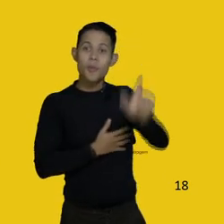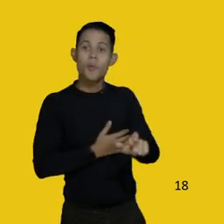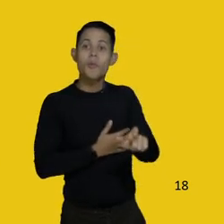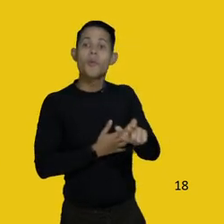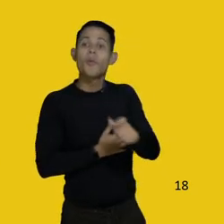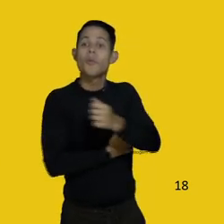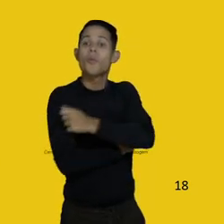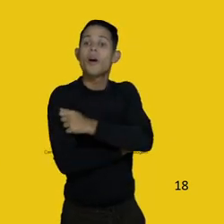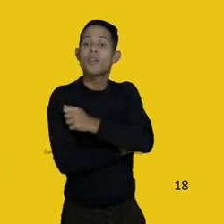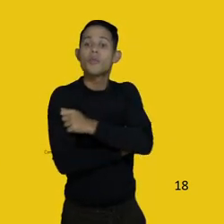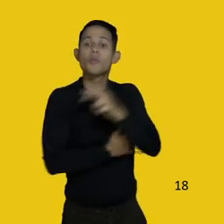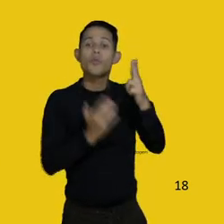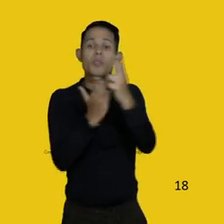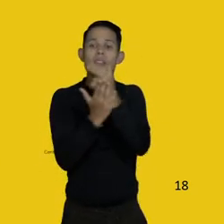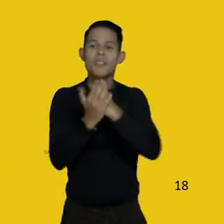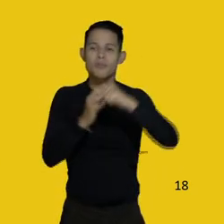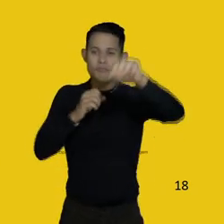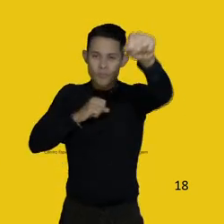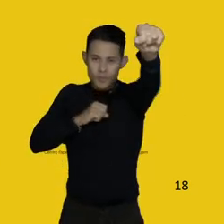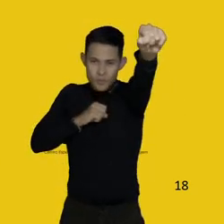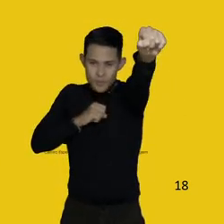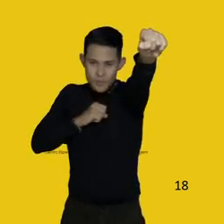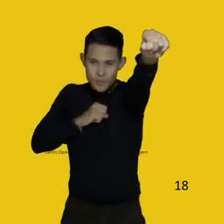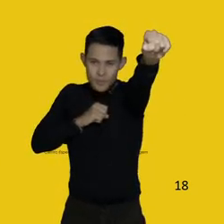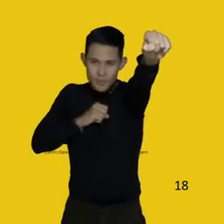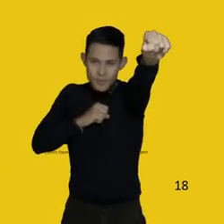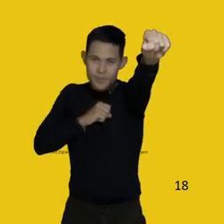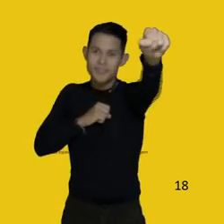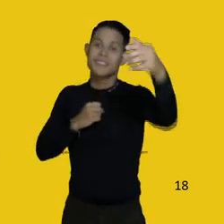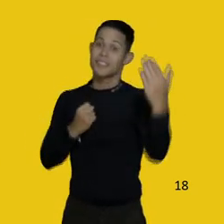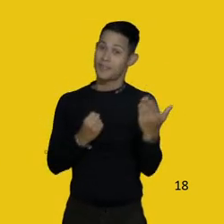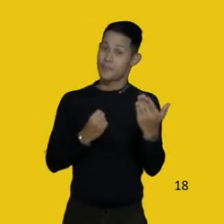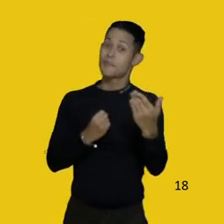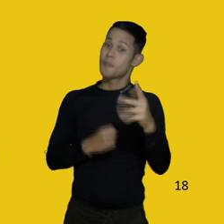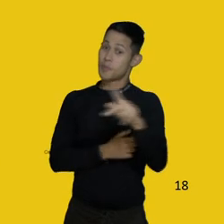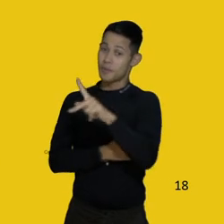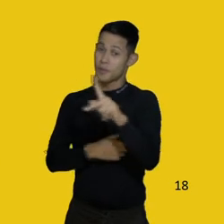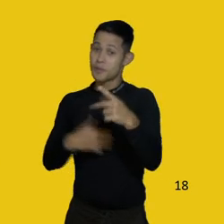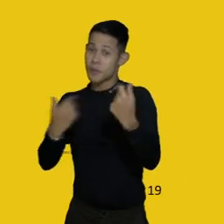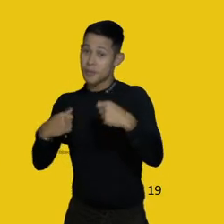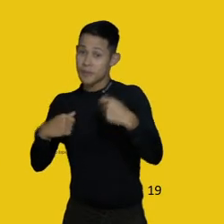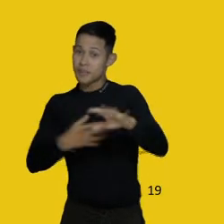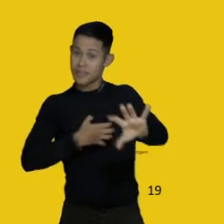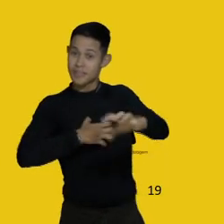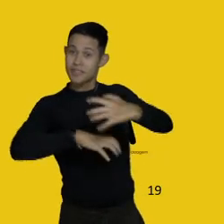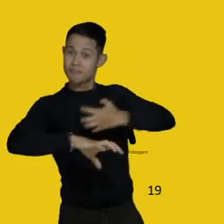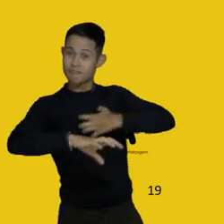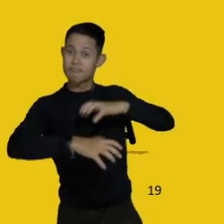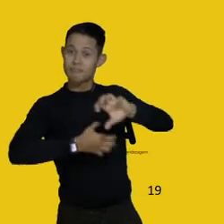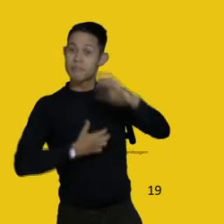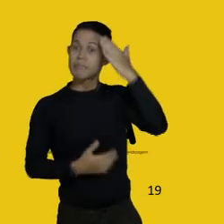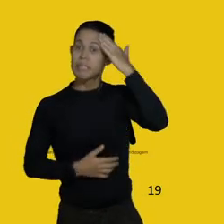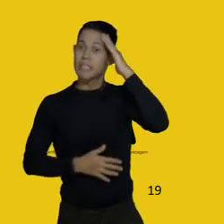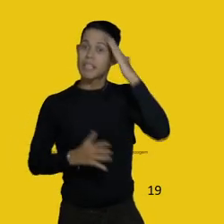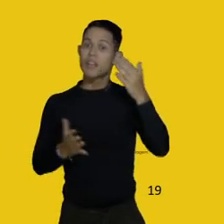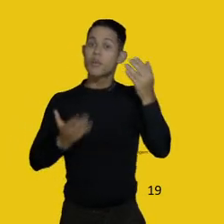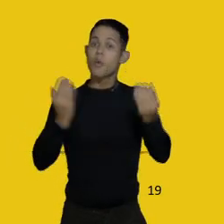que ter essa sensibilidade saber o que que ele pode né ajudar essa criança né